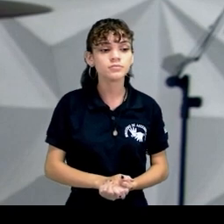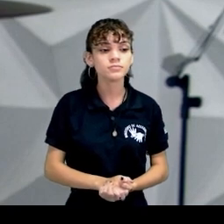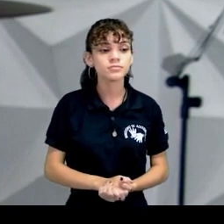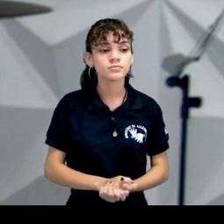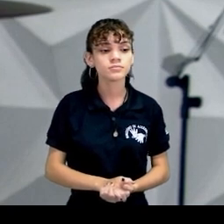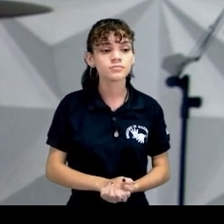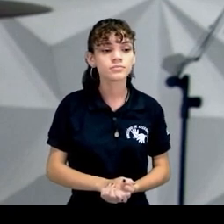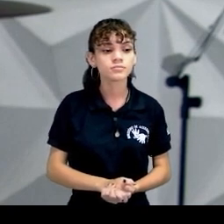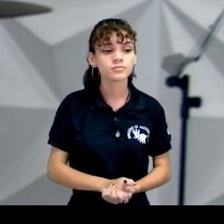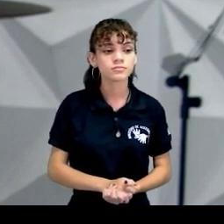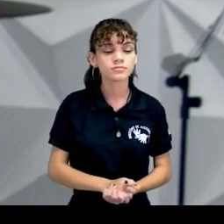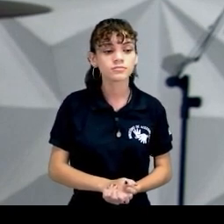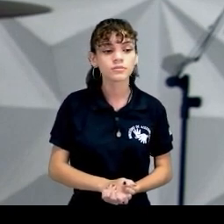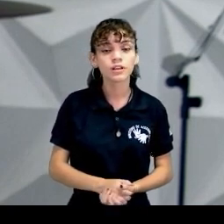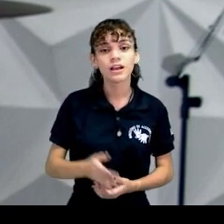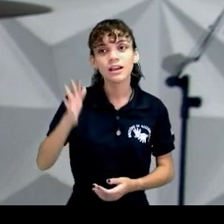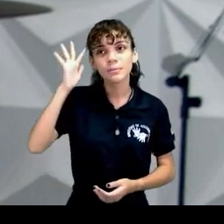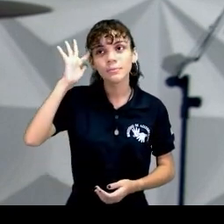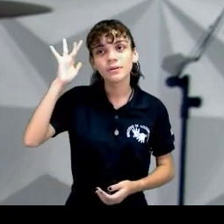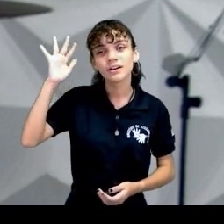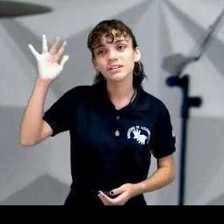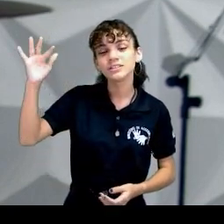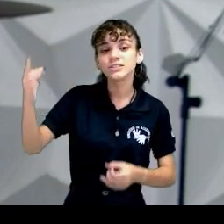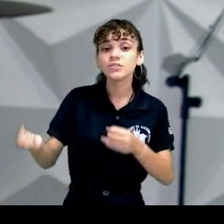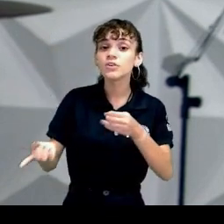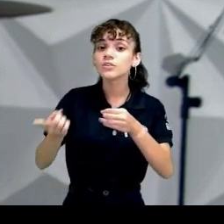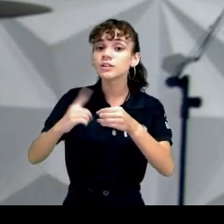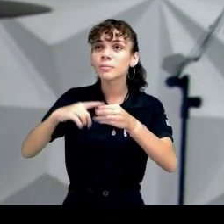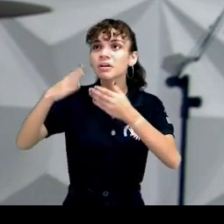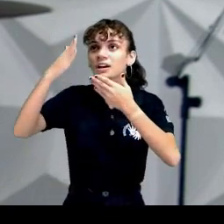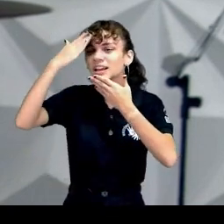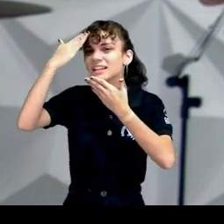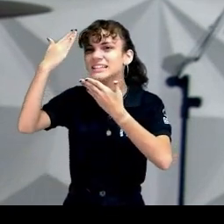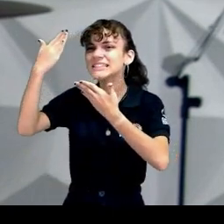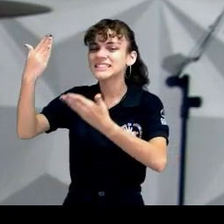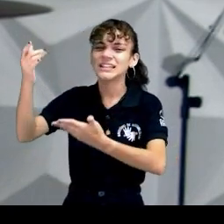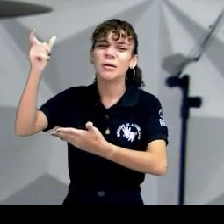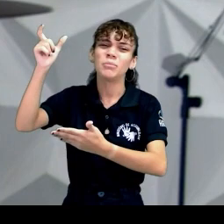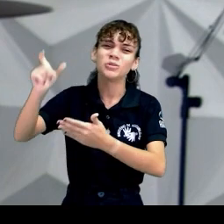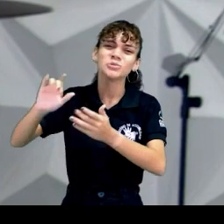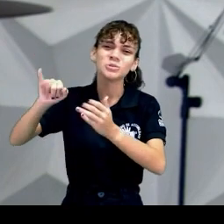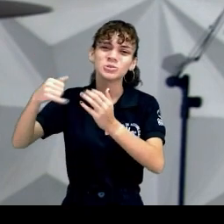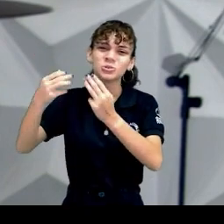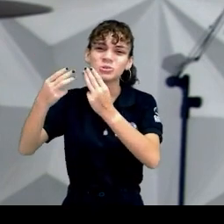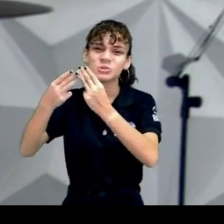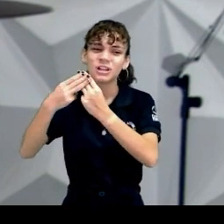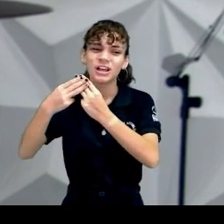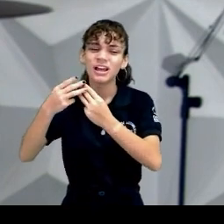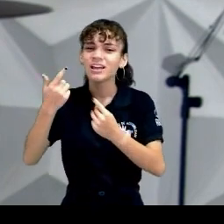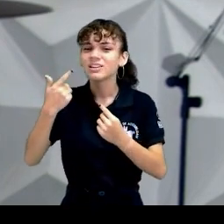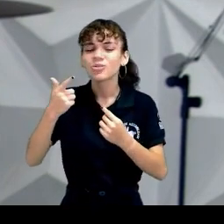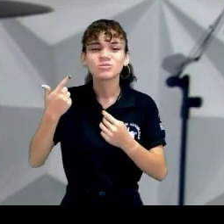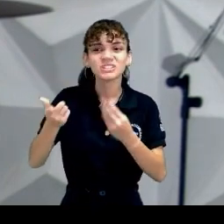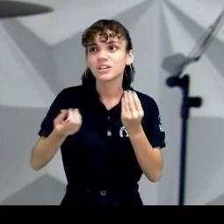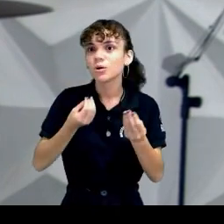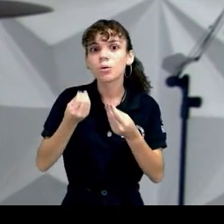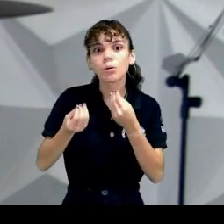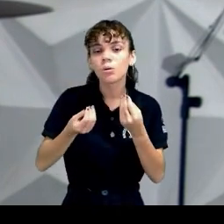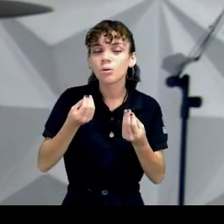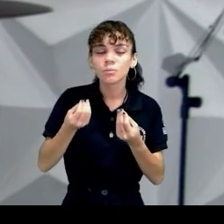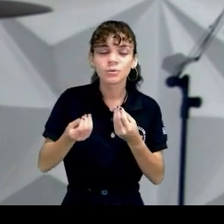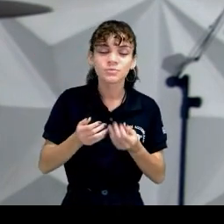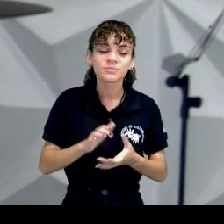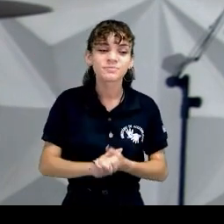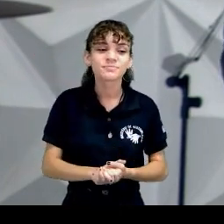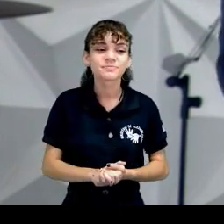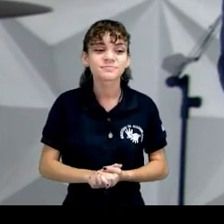Copa do Mundo final Argentina e Brasil e a gente depois parabenizar um argentino por ter vencido o jogo. Era algo mais ou menos